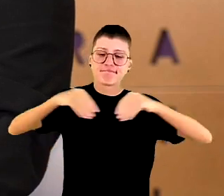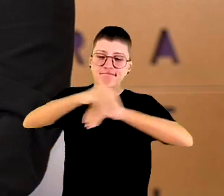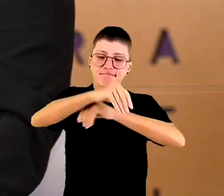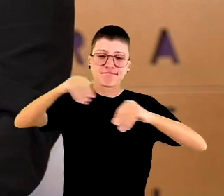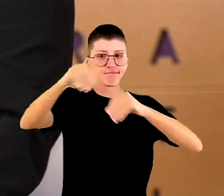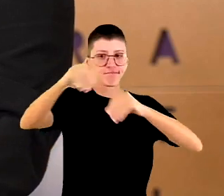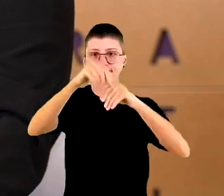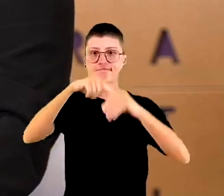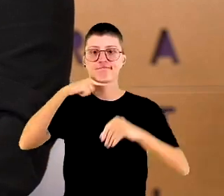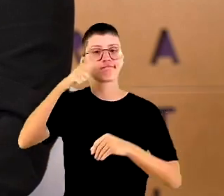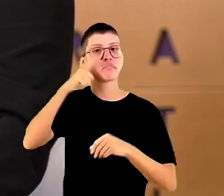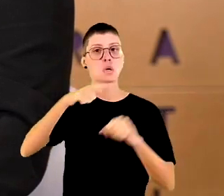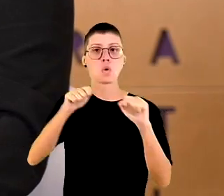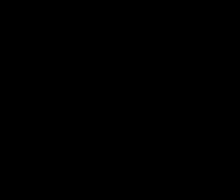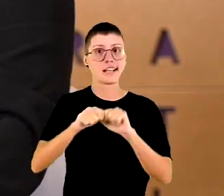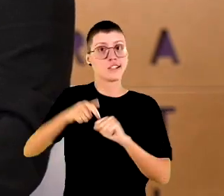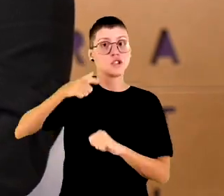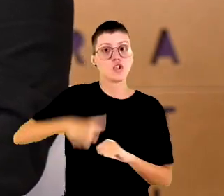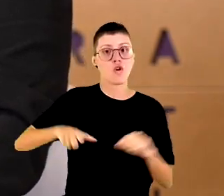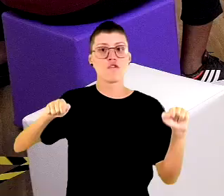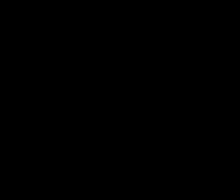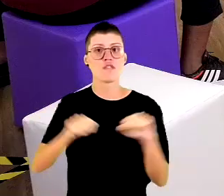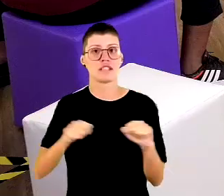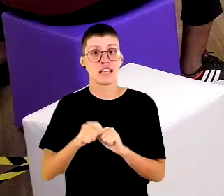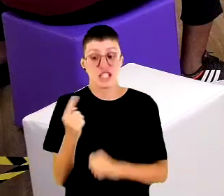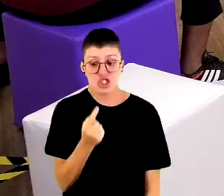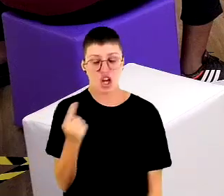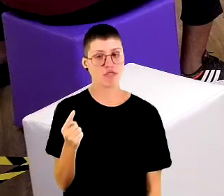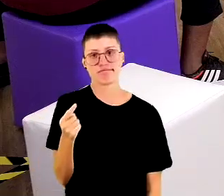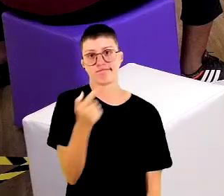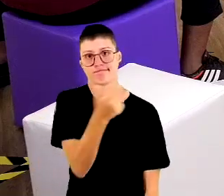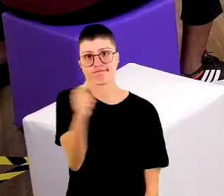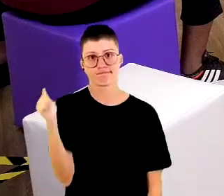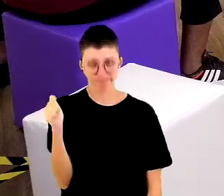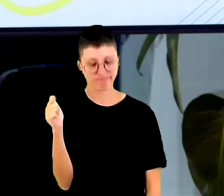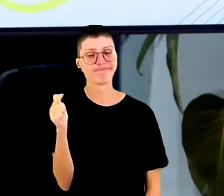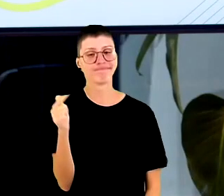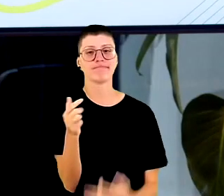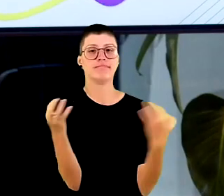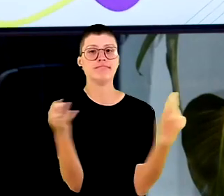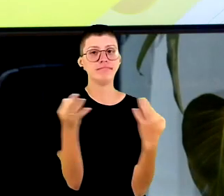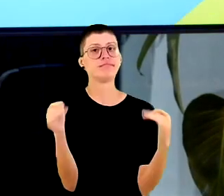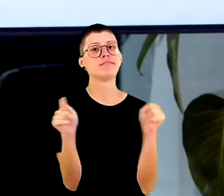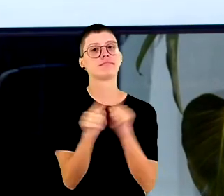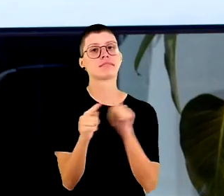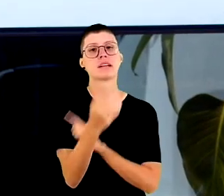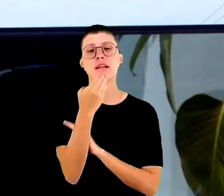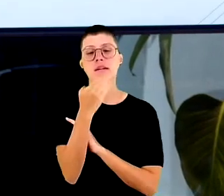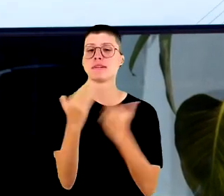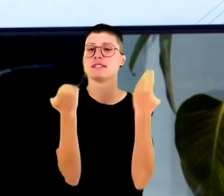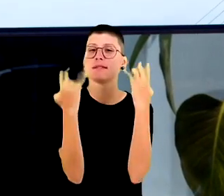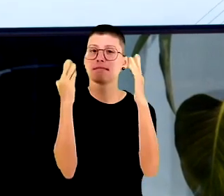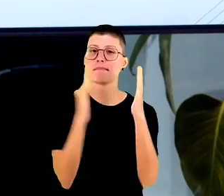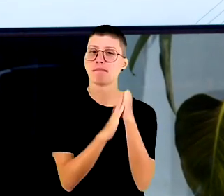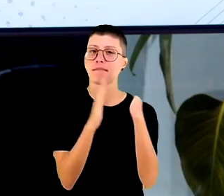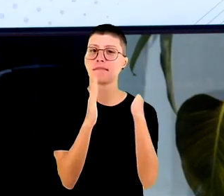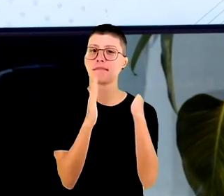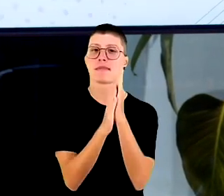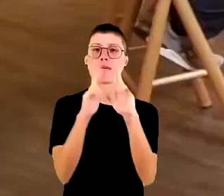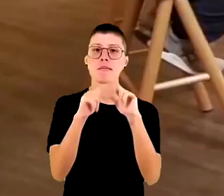consegue, de novo, fazer nada sozinhos. Perfeito. Queria pedir uma salva de palmas para a Carmela. Muito obrigado pela parceria, por estar aqui